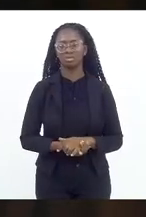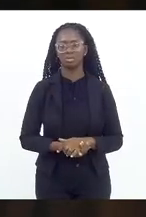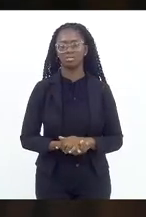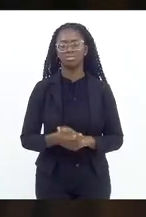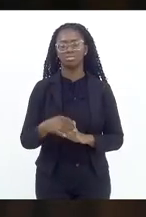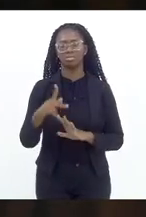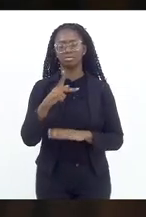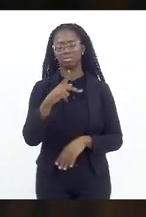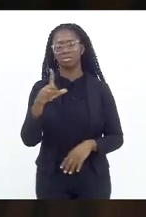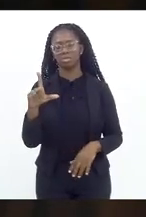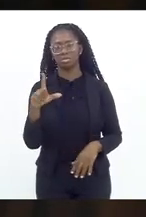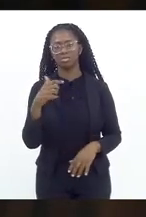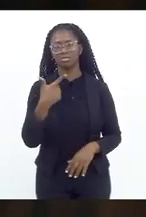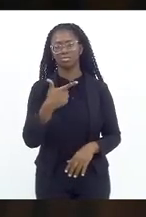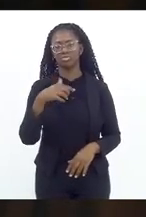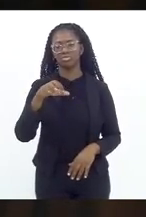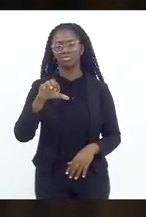lei